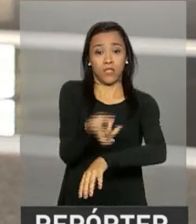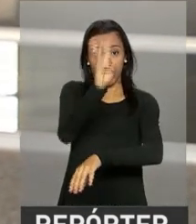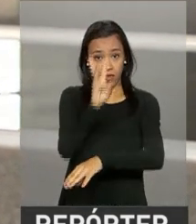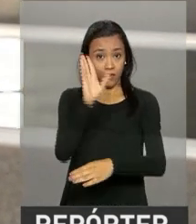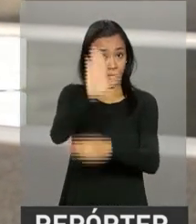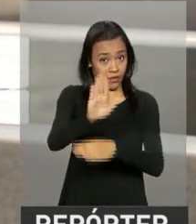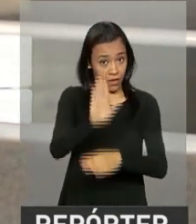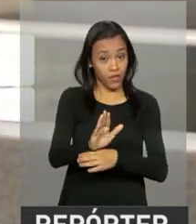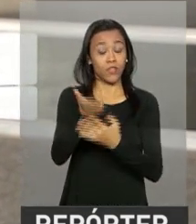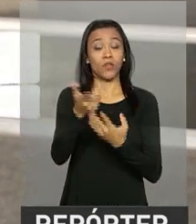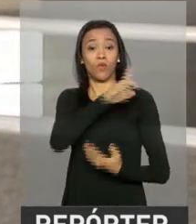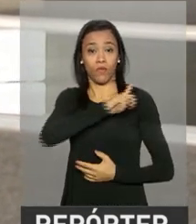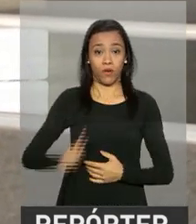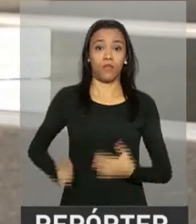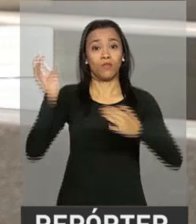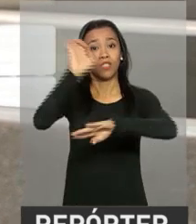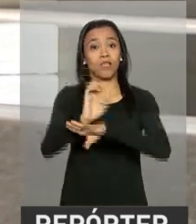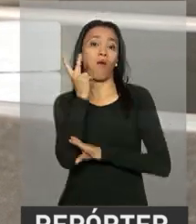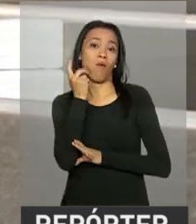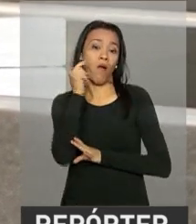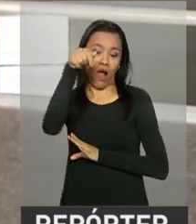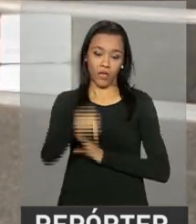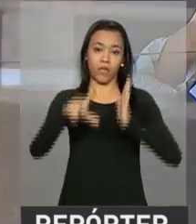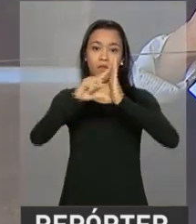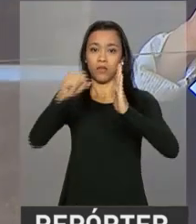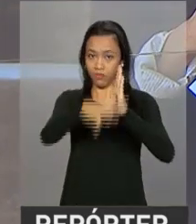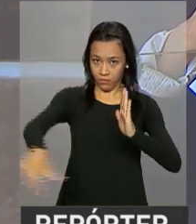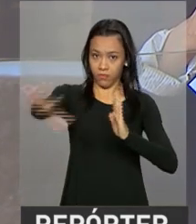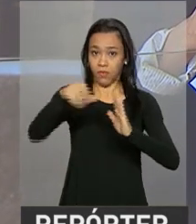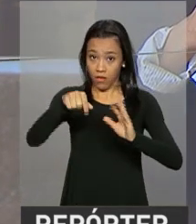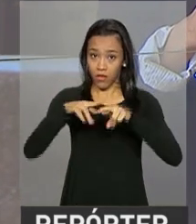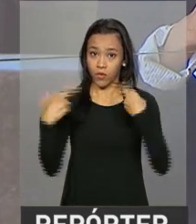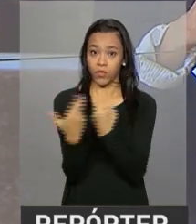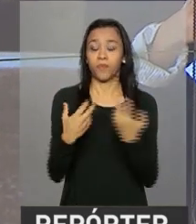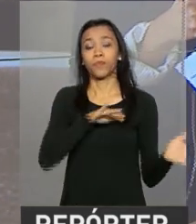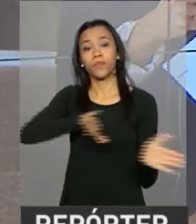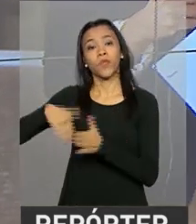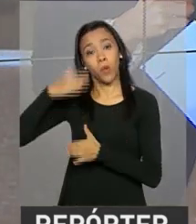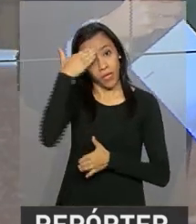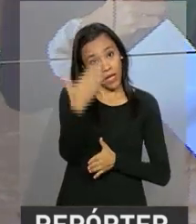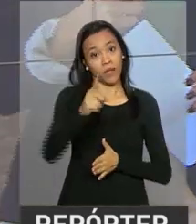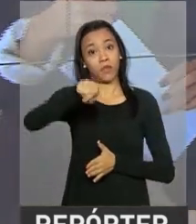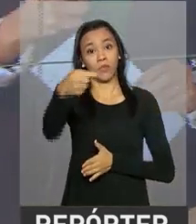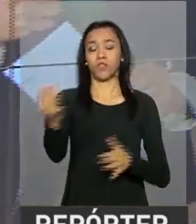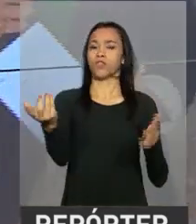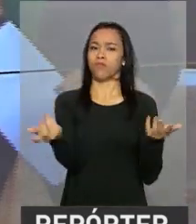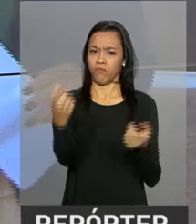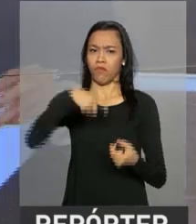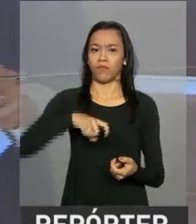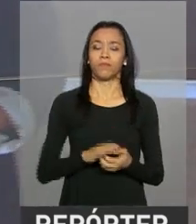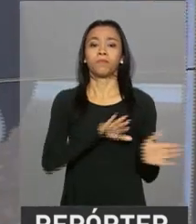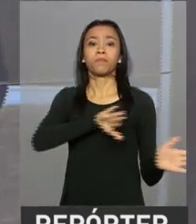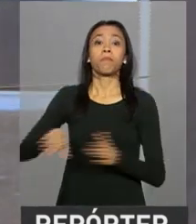Ceará, Camilo Santana, aqui no Palácio do Planalto. Daniele? Obrigada, Paulo, pelas suas informações. Daqui a pouco a gente volta a conversar novamente.